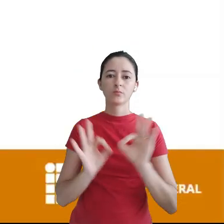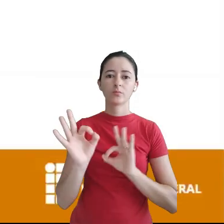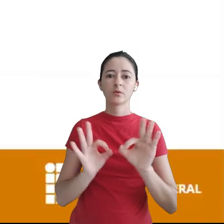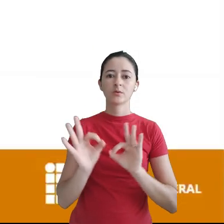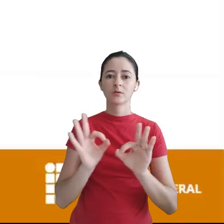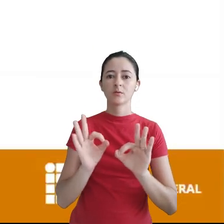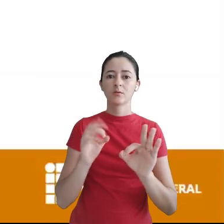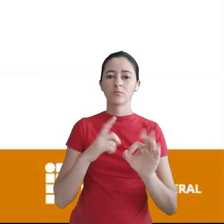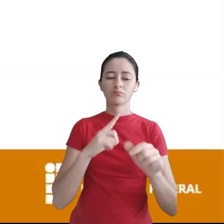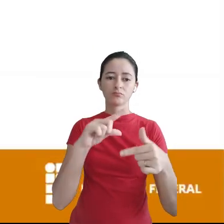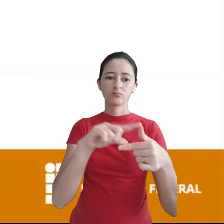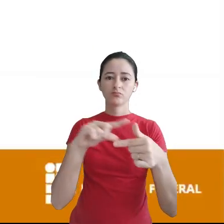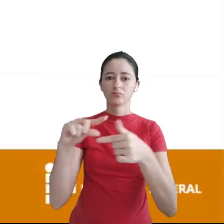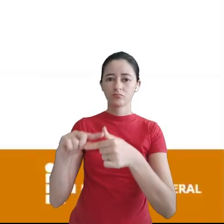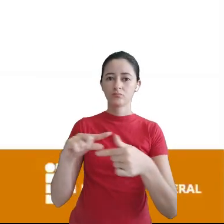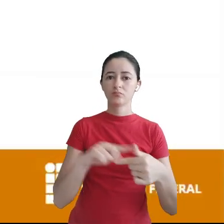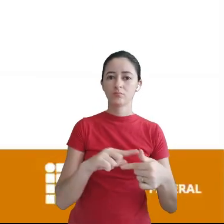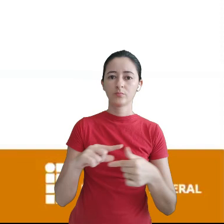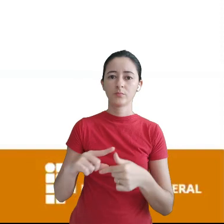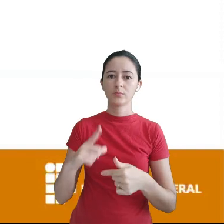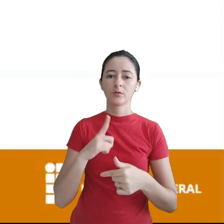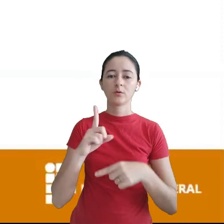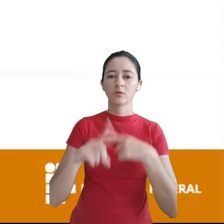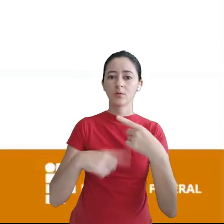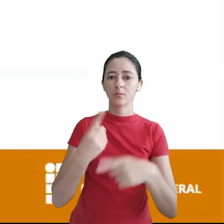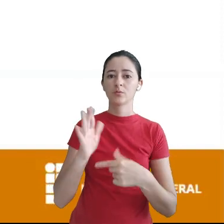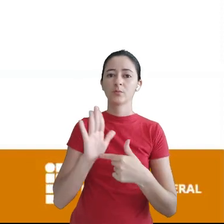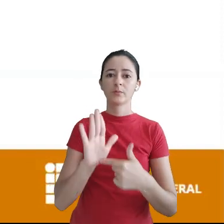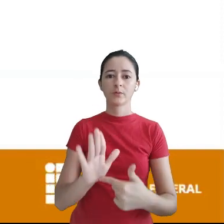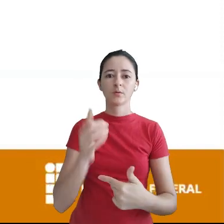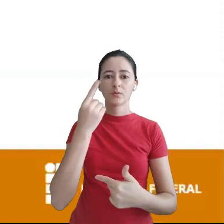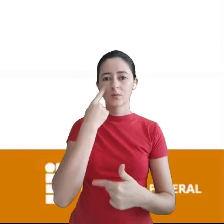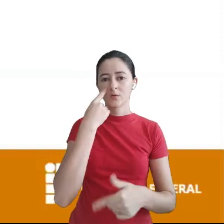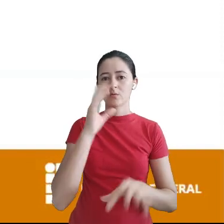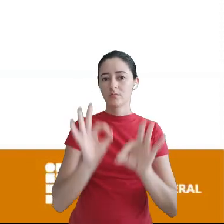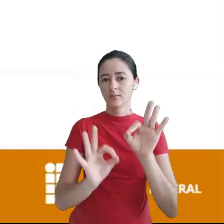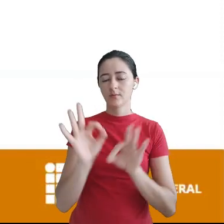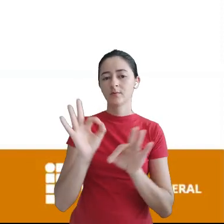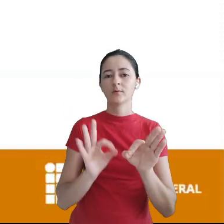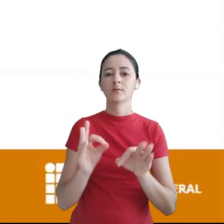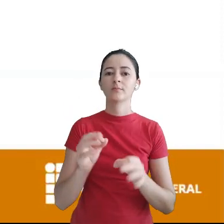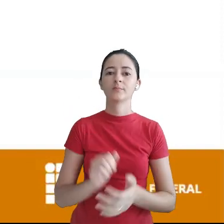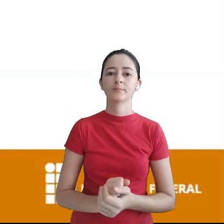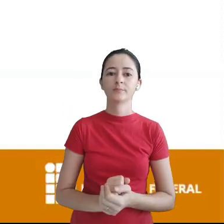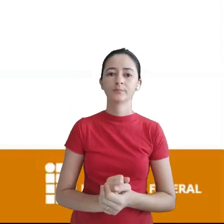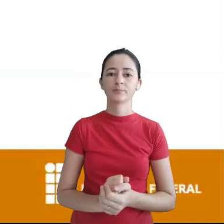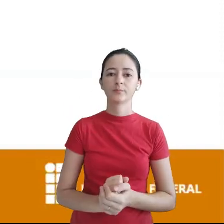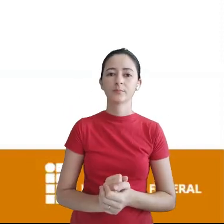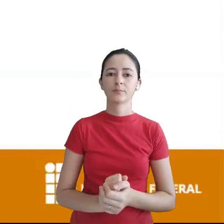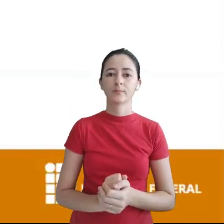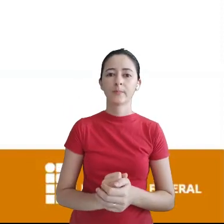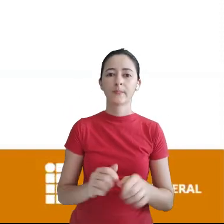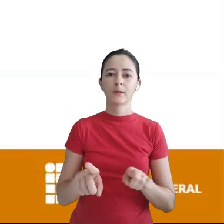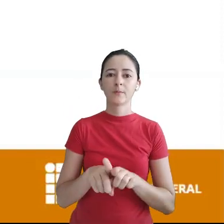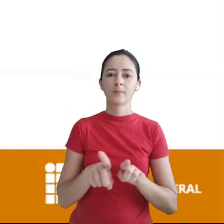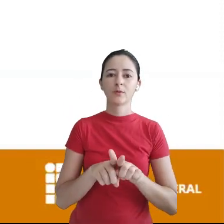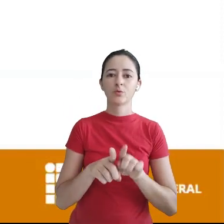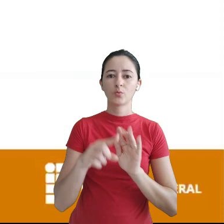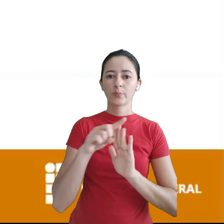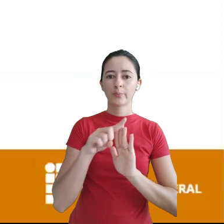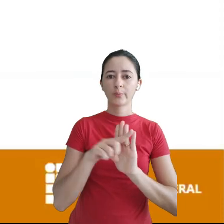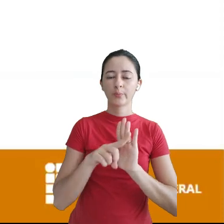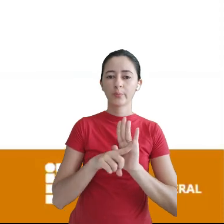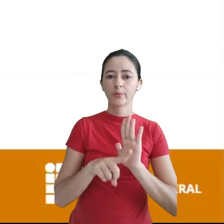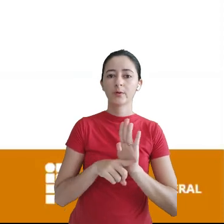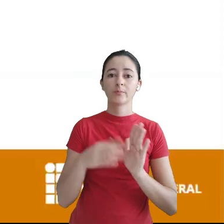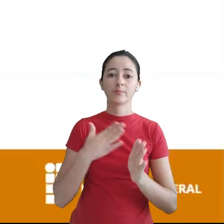essa aqui. Eu vou até arrumar esse diagrama na hora do material que eu vou disponibilizar para vocês consultarem. Já vai estar arrumado, tá bom? Eu tenho que arrumar a